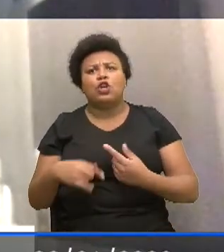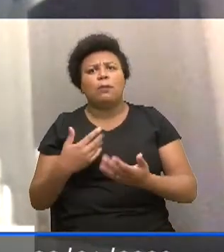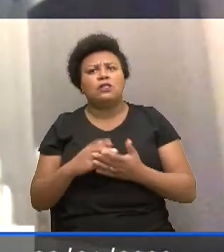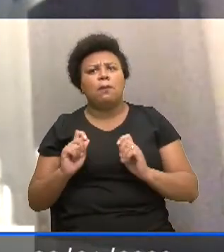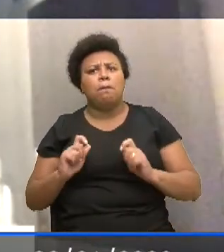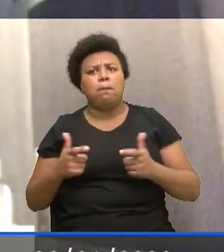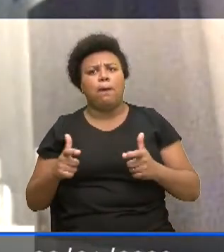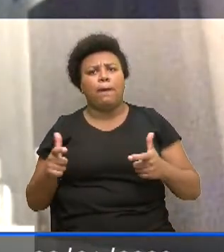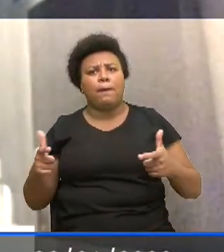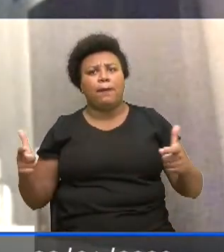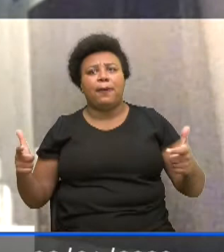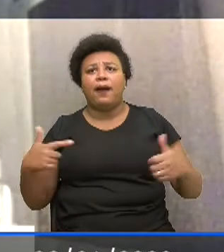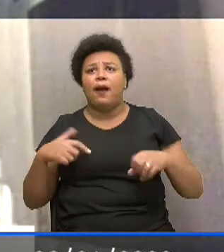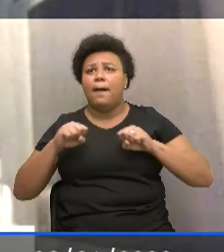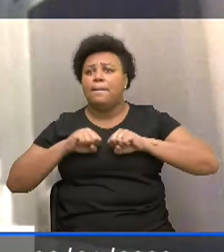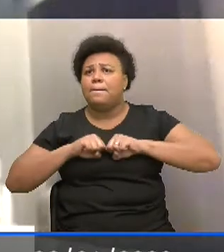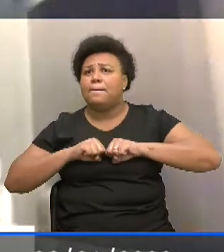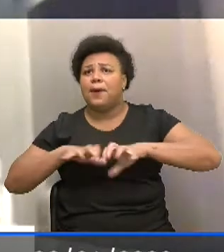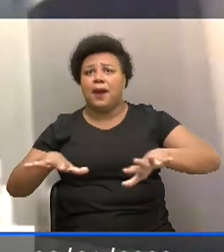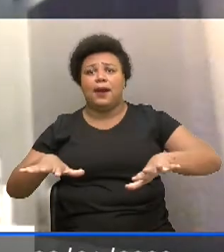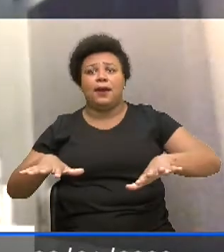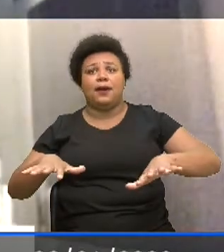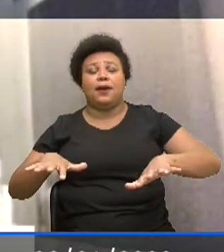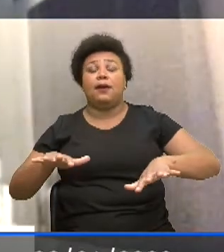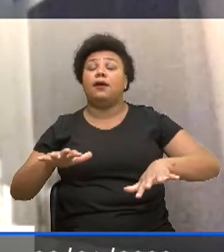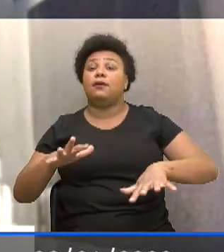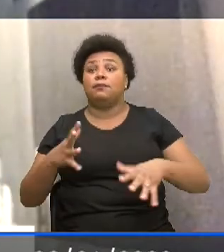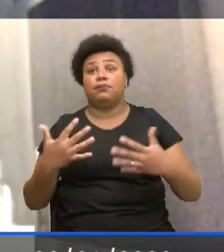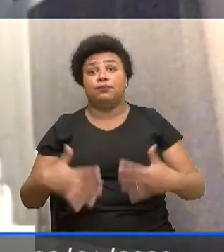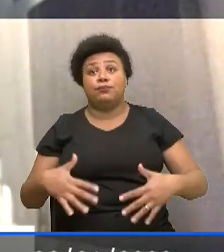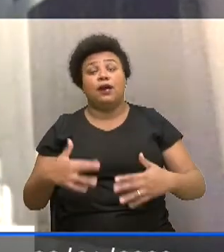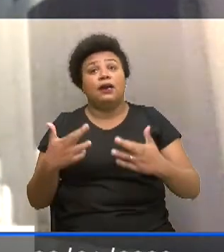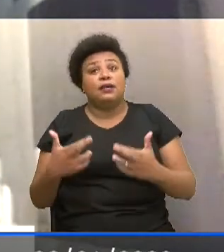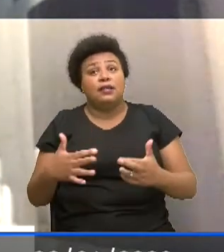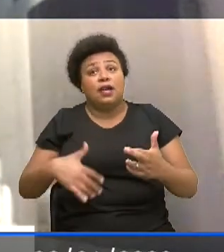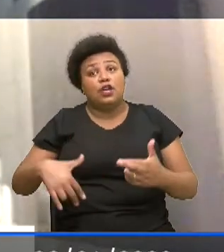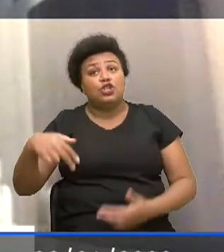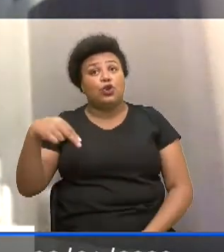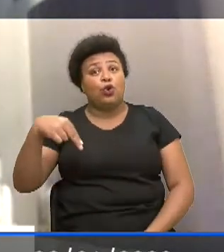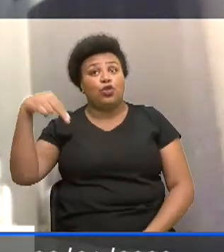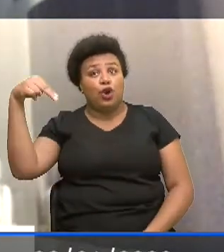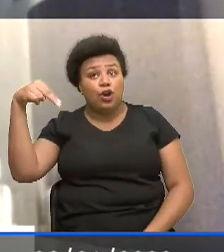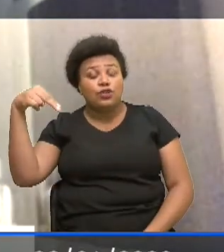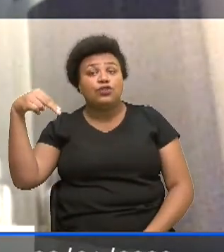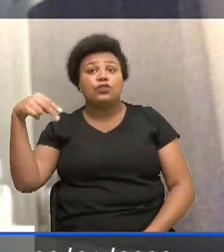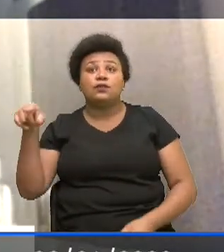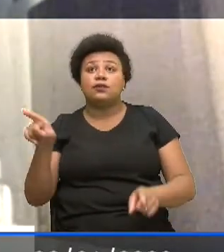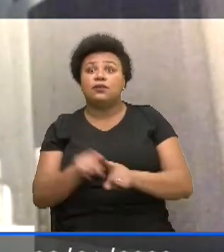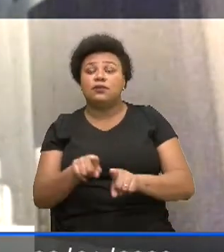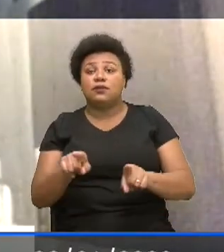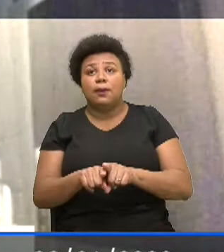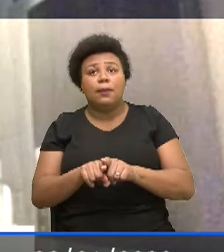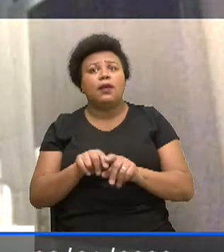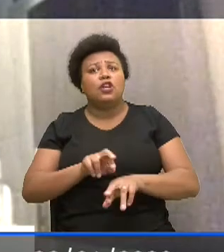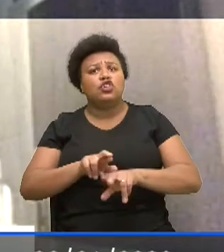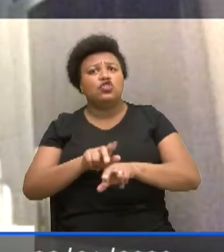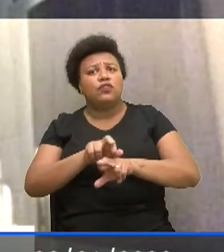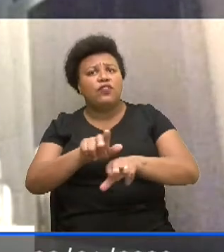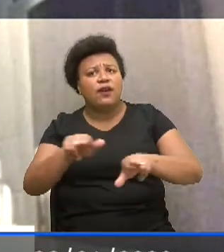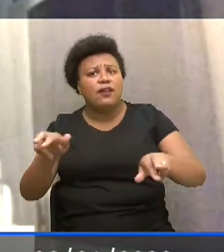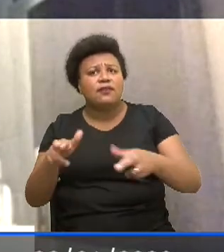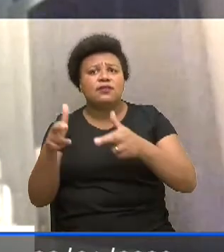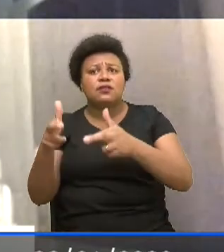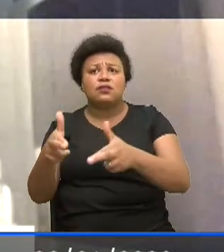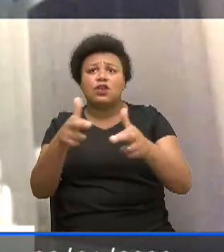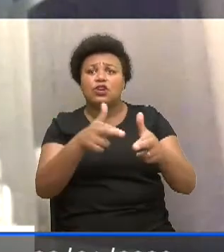casos em números exponenciais aqui na região norte do estado e também em diversas outras